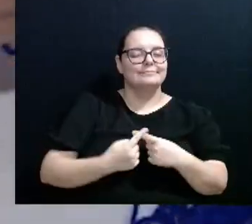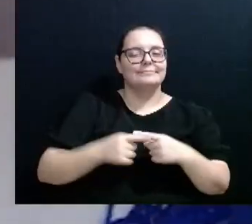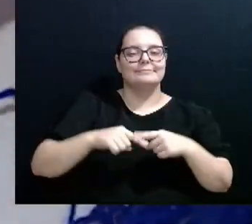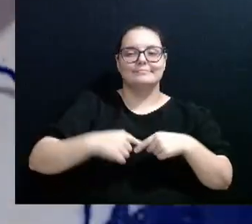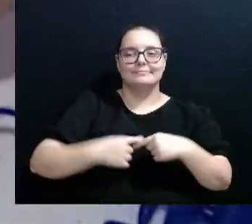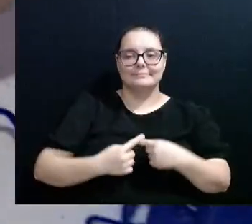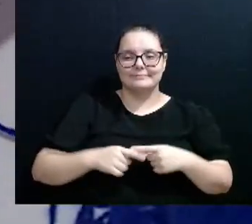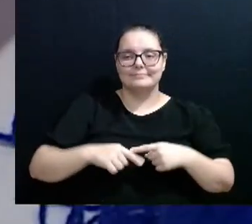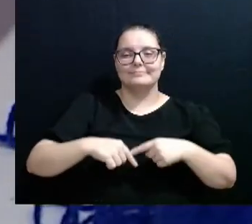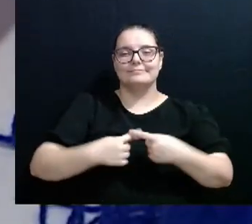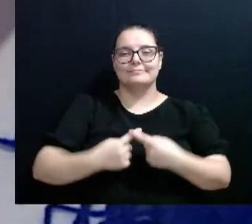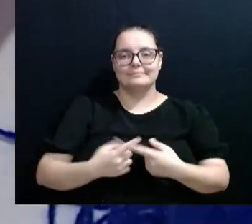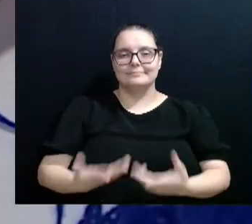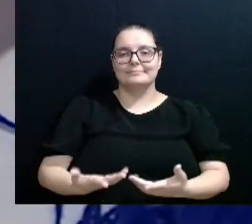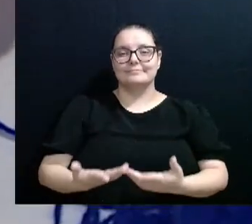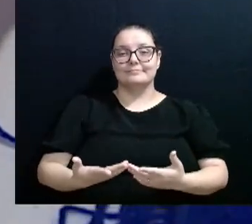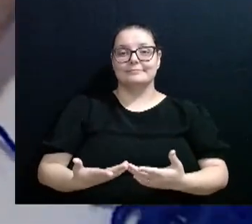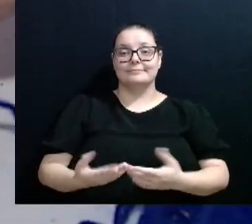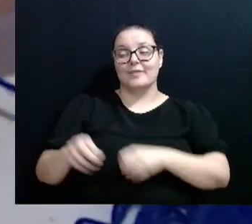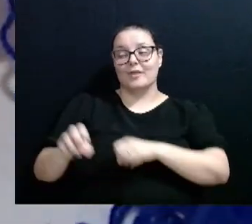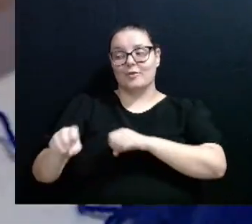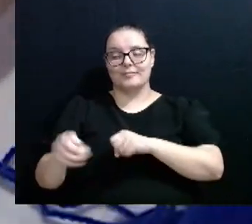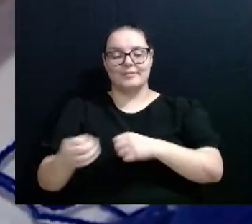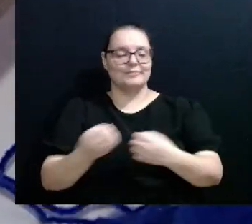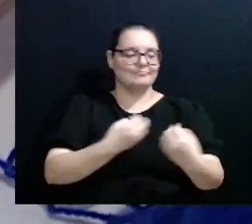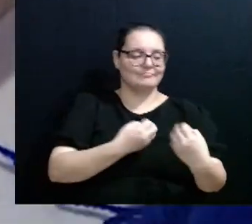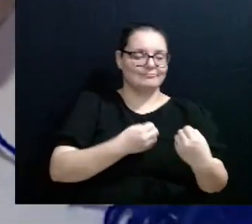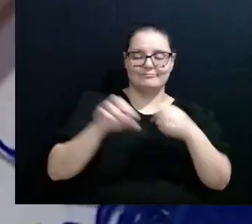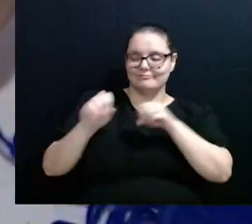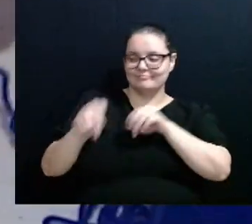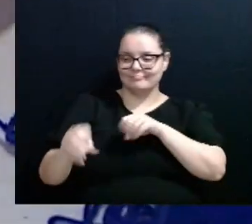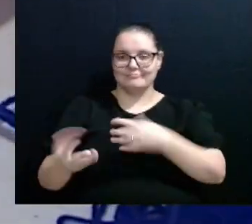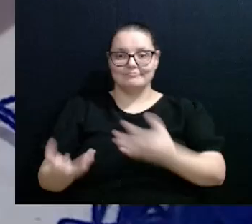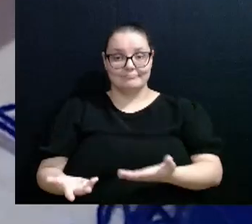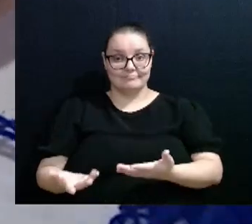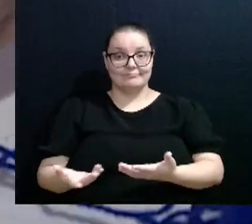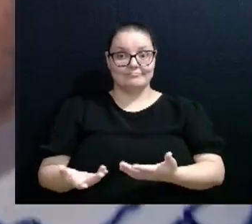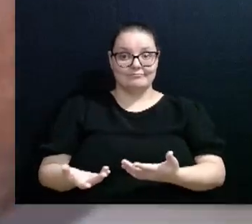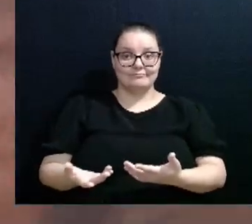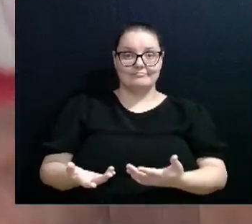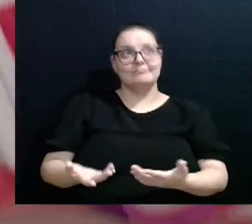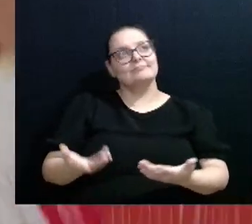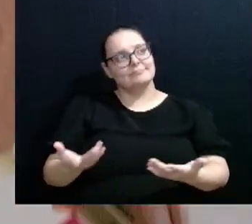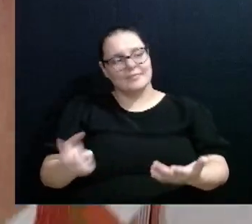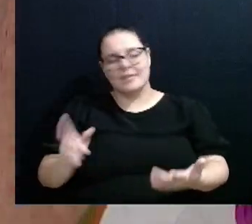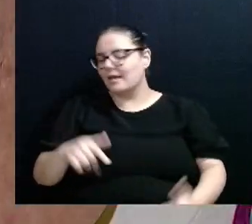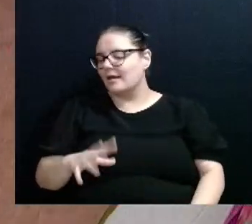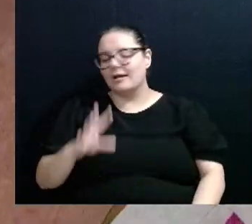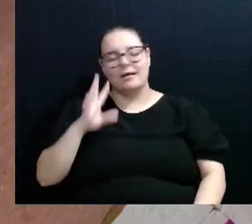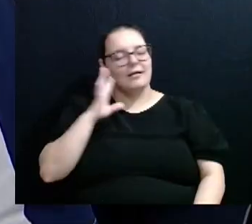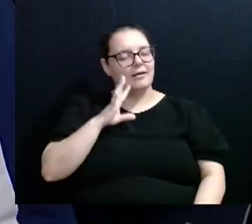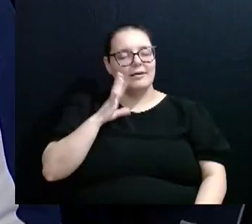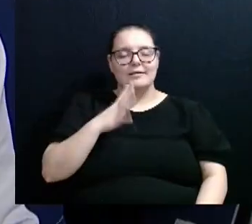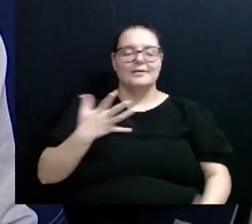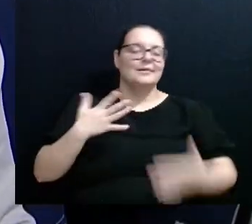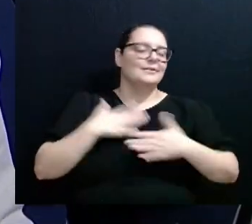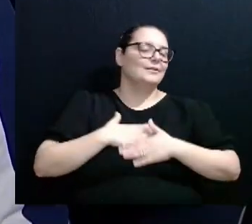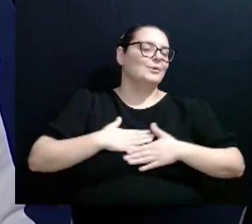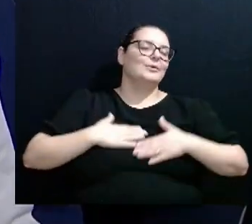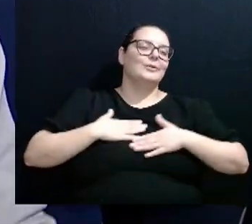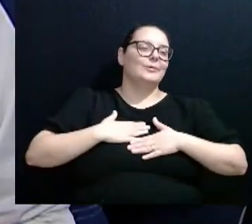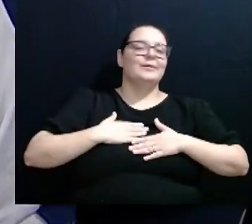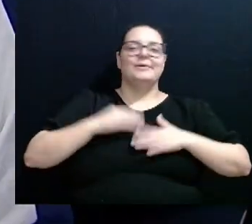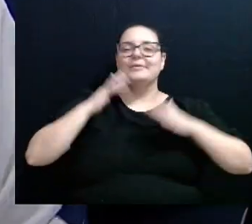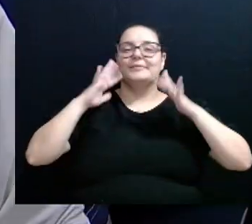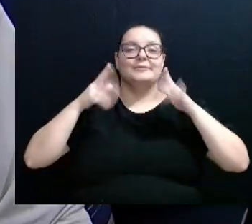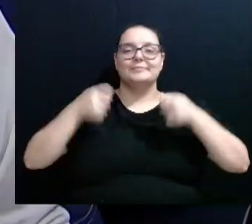uma ensina a outra, entende? A gente eu sou muito realizada. O dia a dia, isso